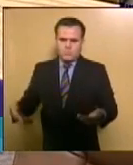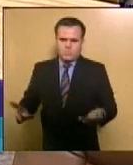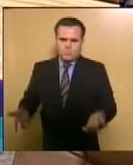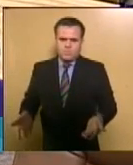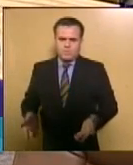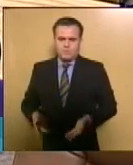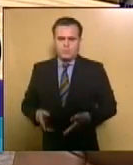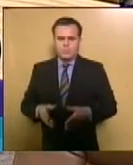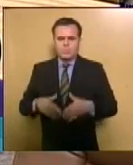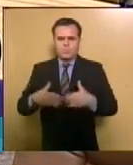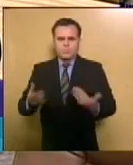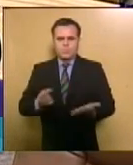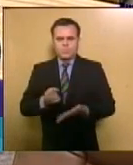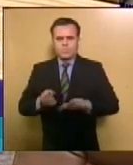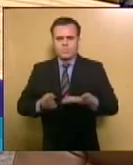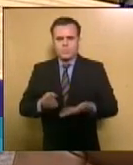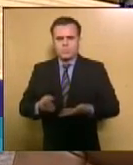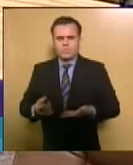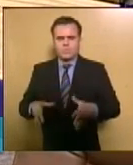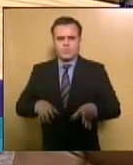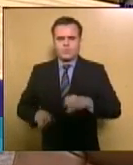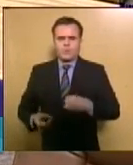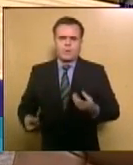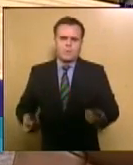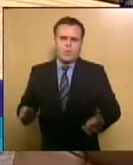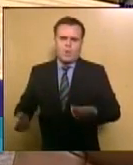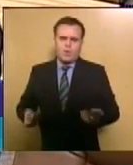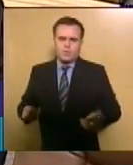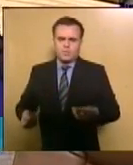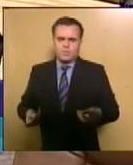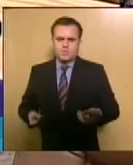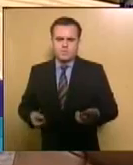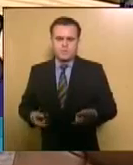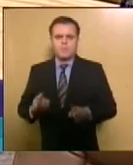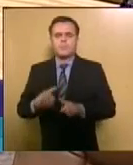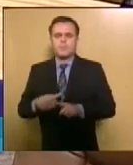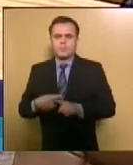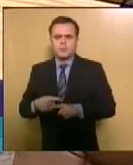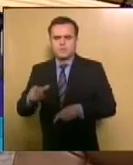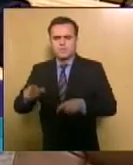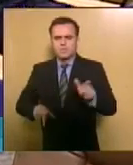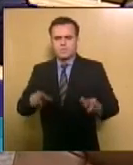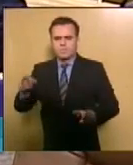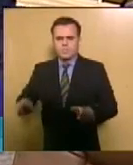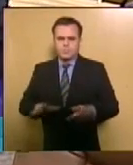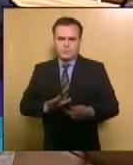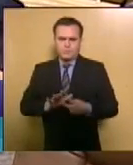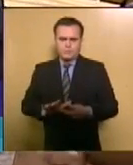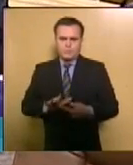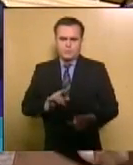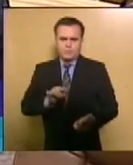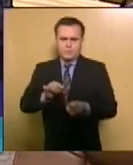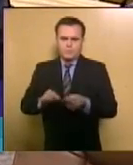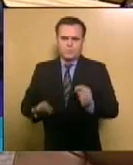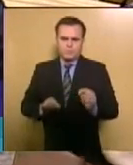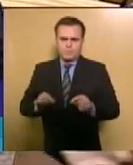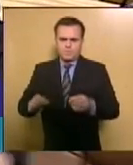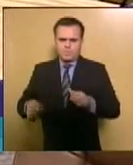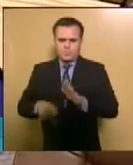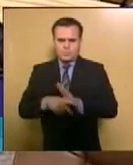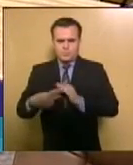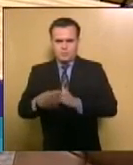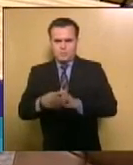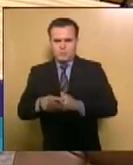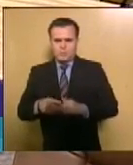qu né que é que ela se informam para ter essa questão da da É porque no viu viu do lado dele no bairro